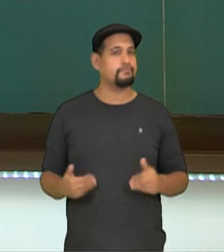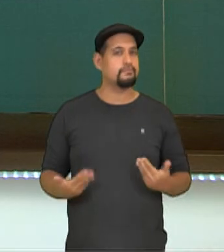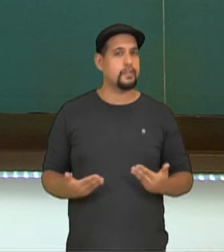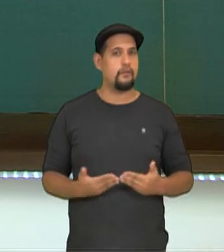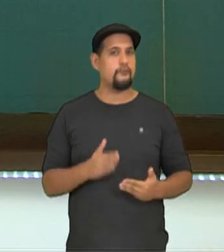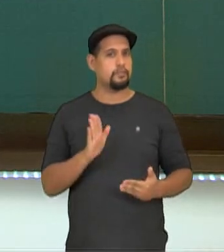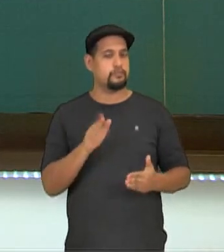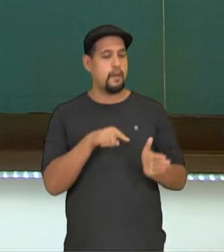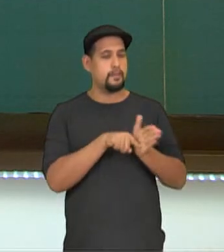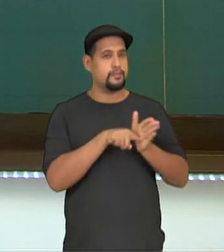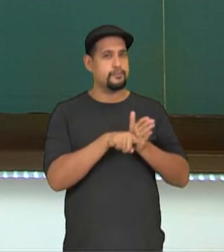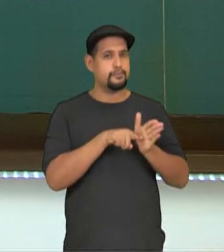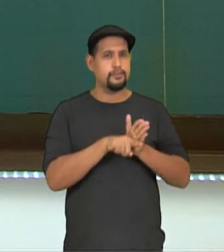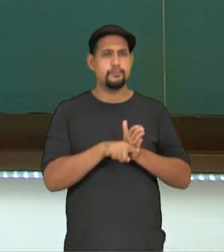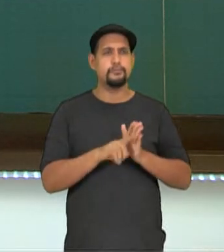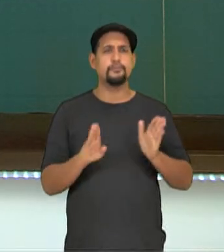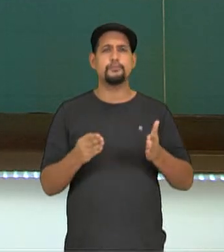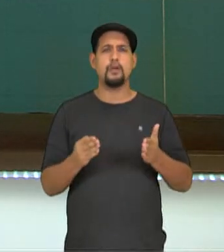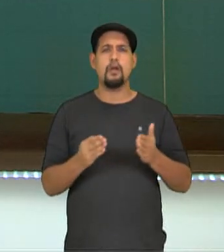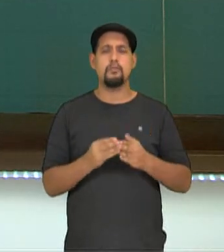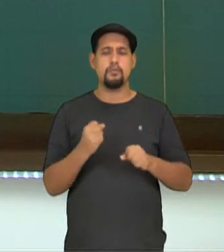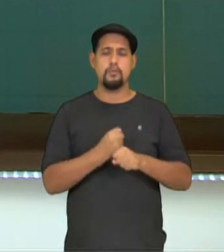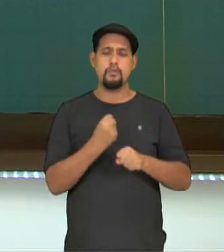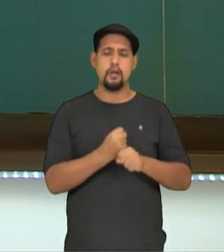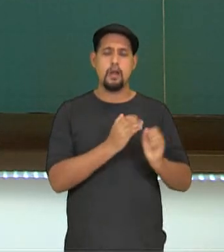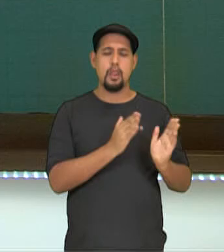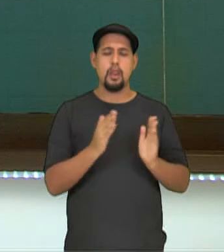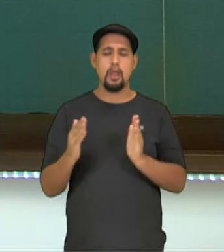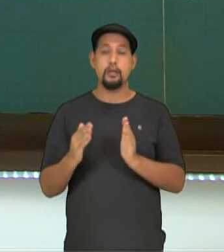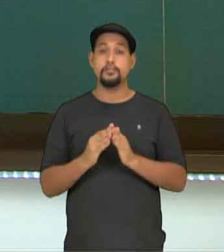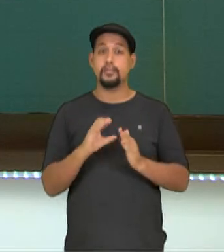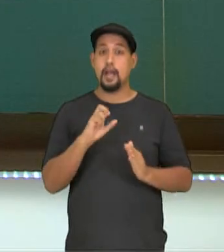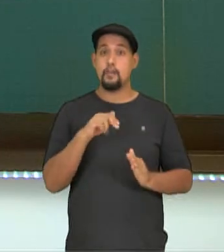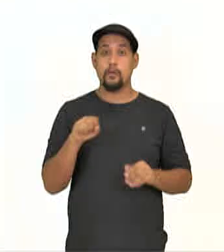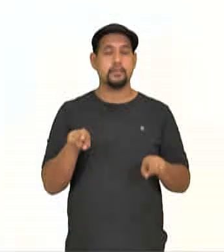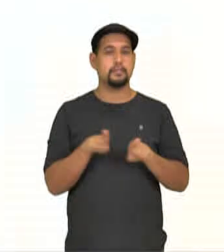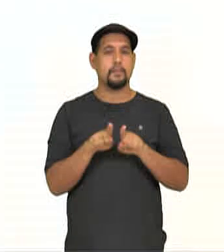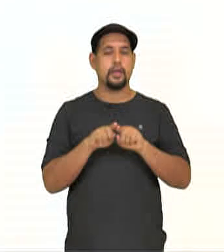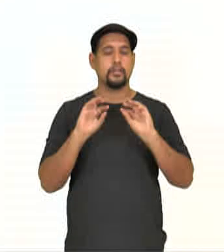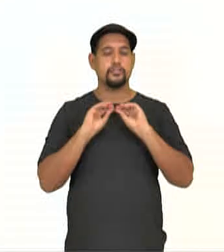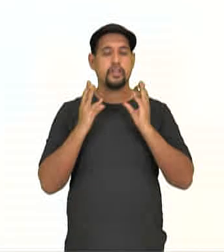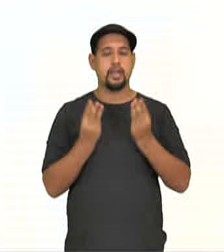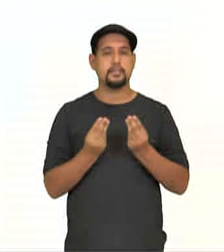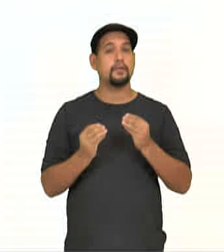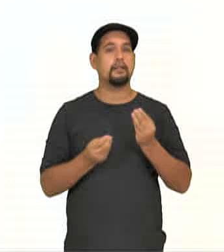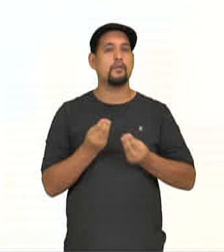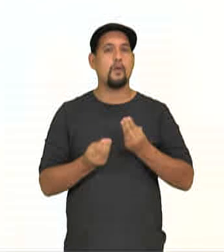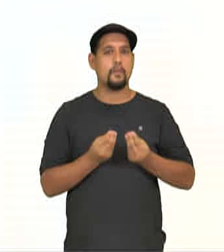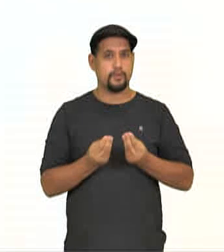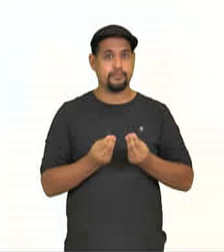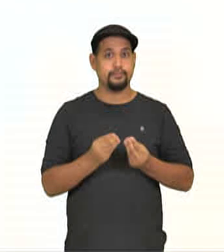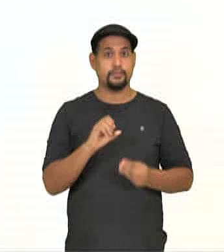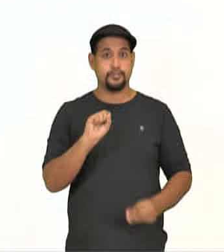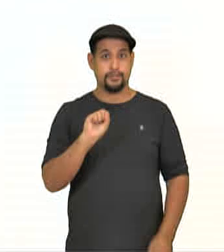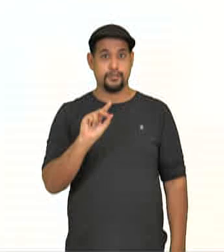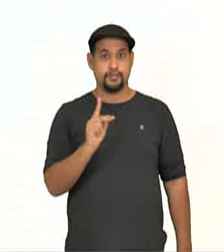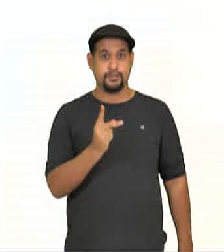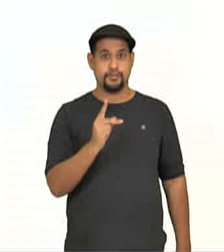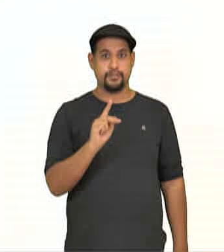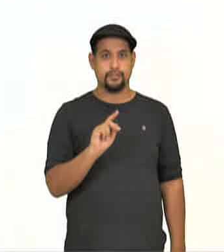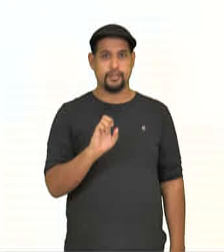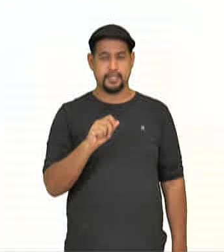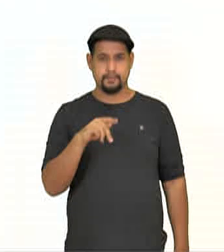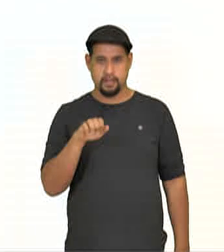Então, você pesquisou qual era o período literário de Camões e Shakespeare? Vamos lá! Foi o classicismo,